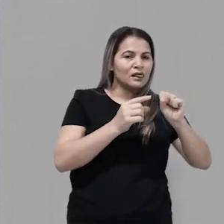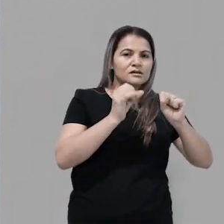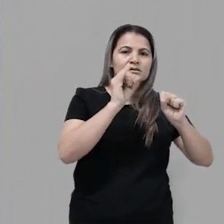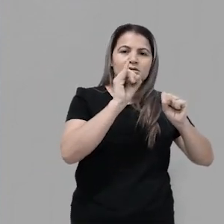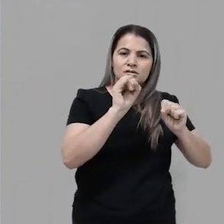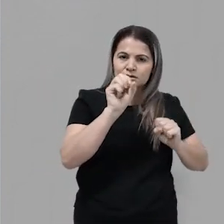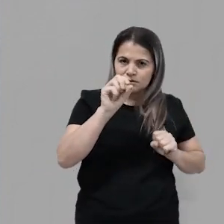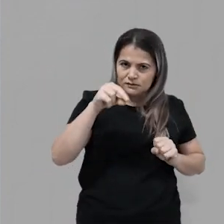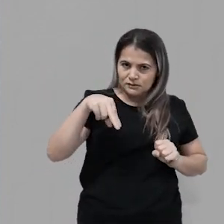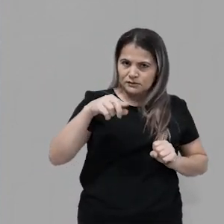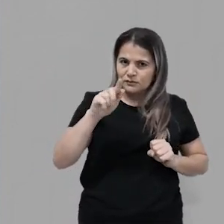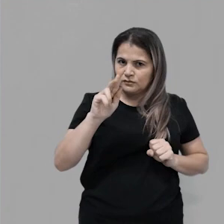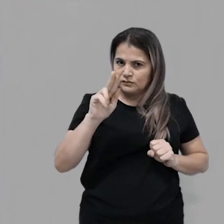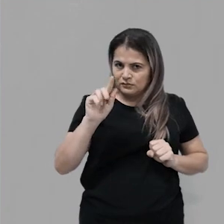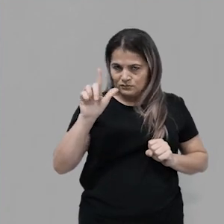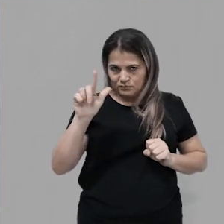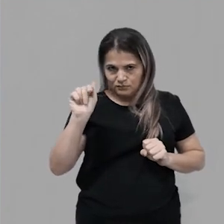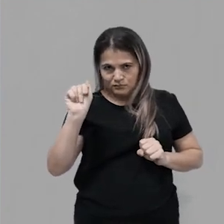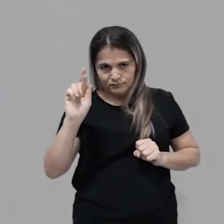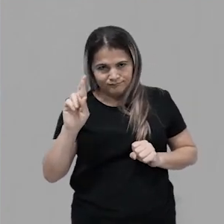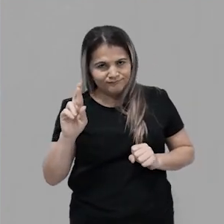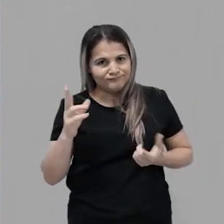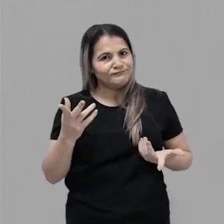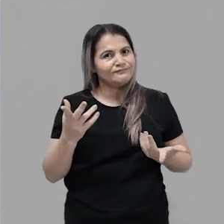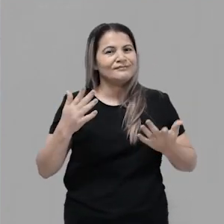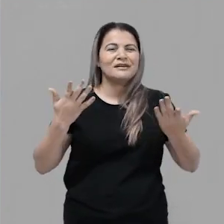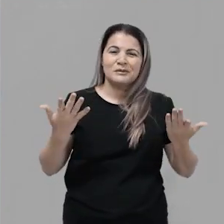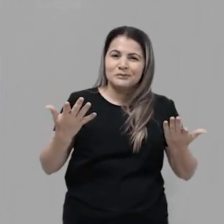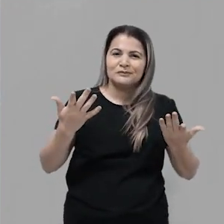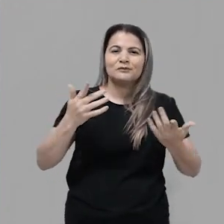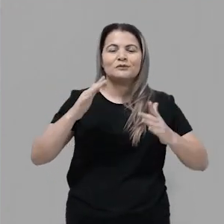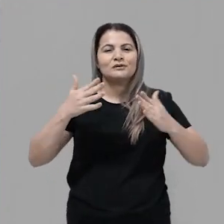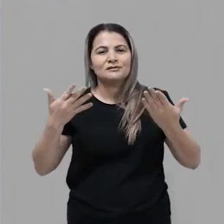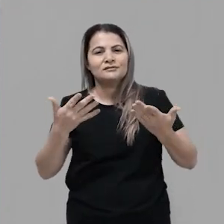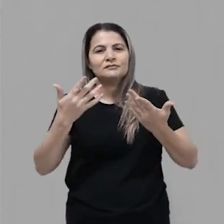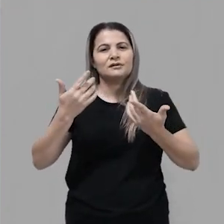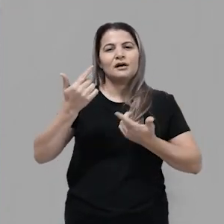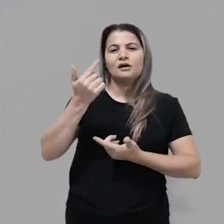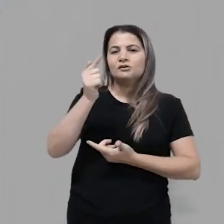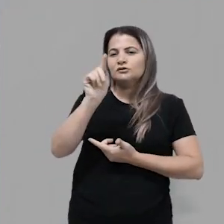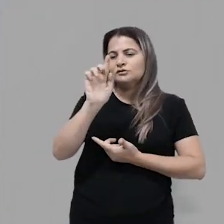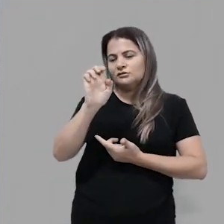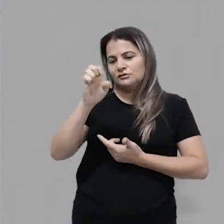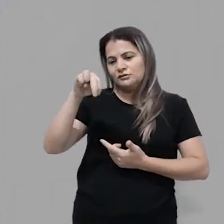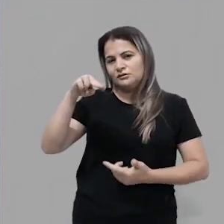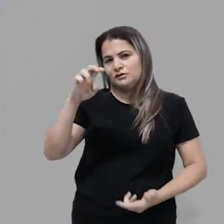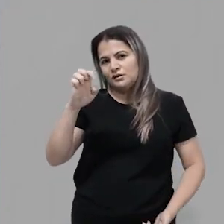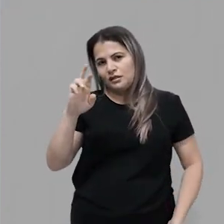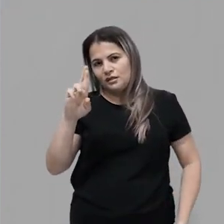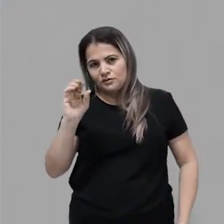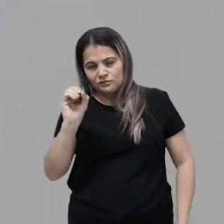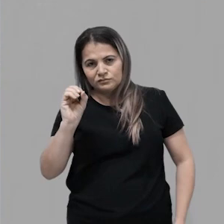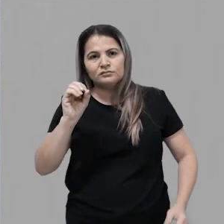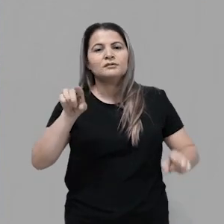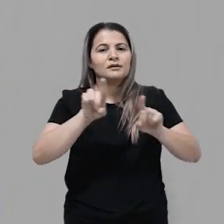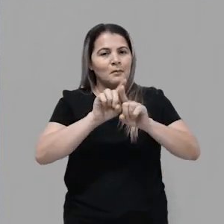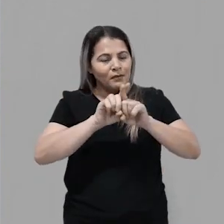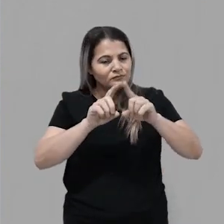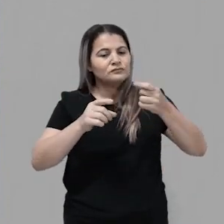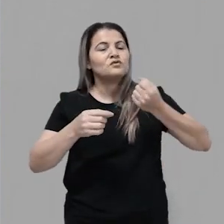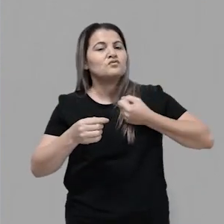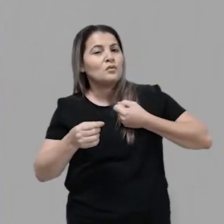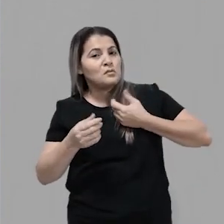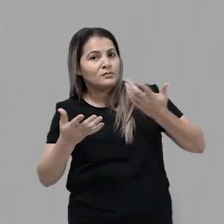de gender e number, nós estamos falando de gênero e número, tá bom? Então, não tem